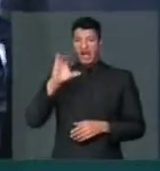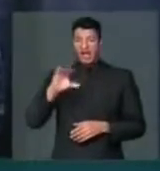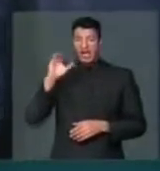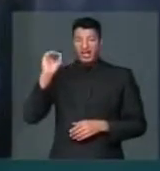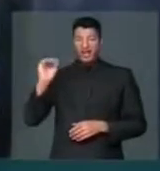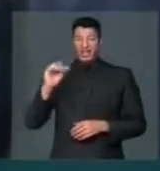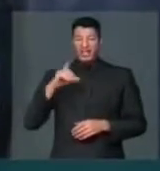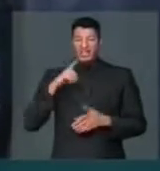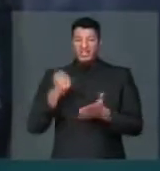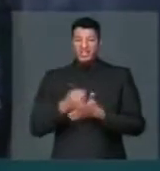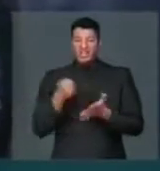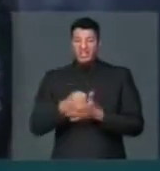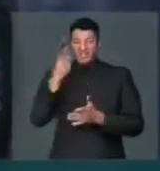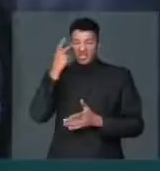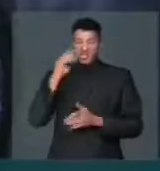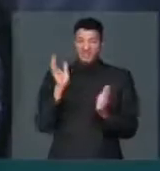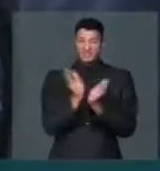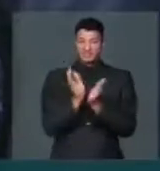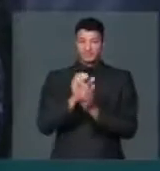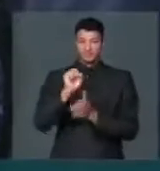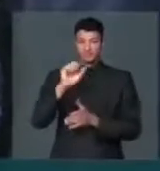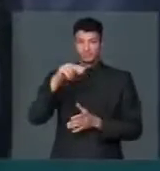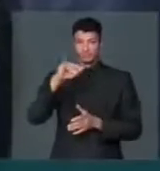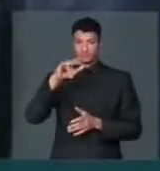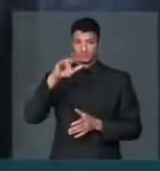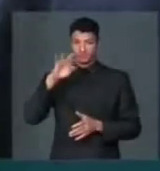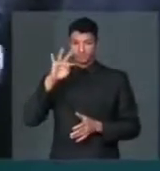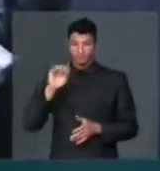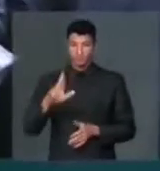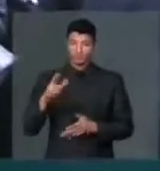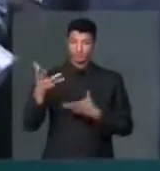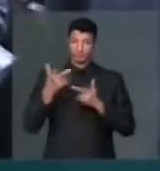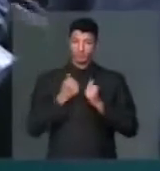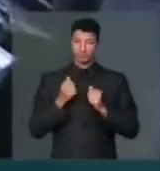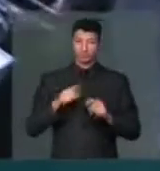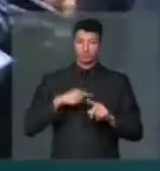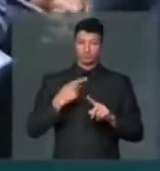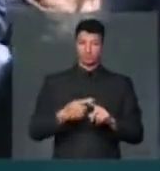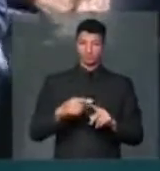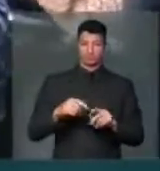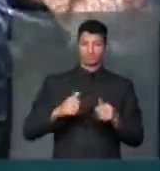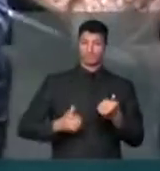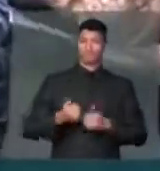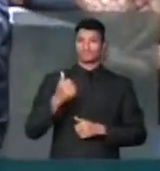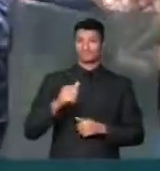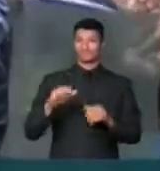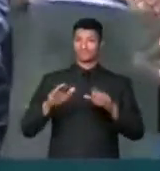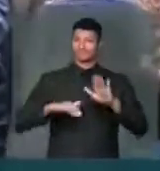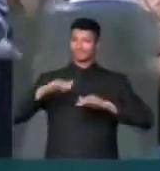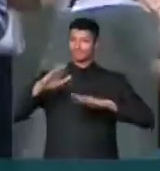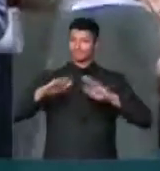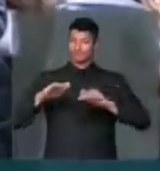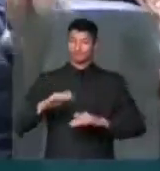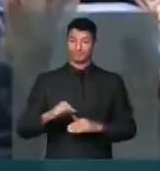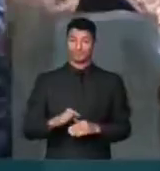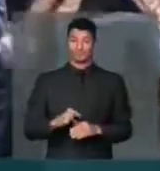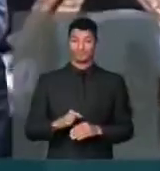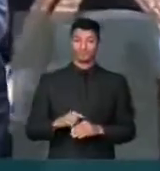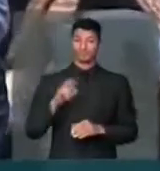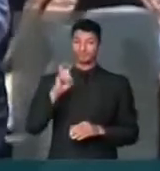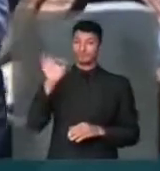se exigia para os clubes sanearem suas finanças recebeu uma pedalada e uma flexibilização